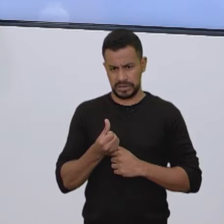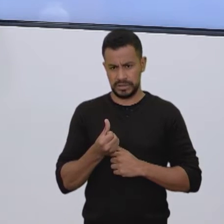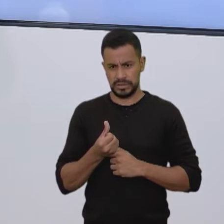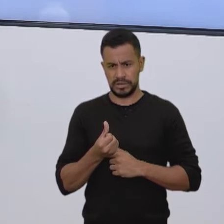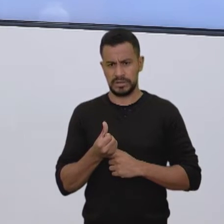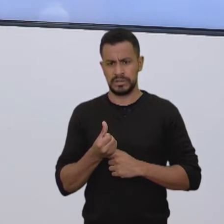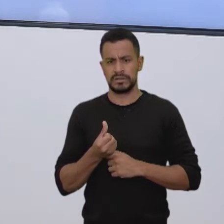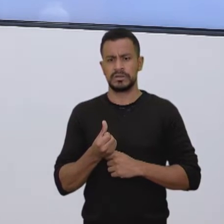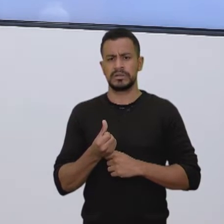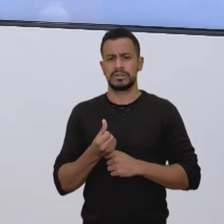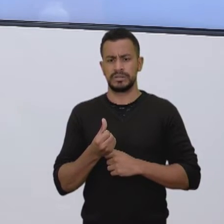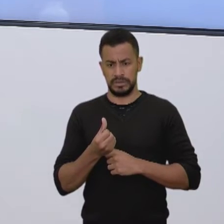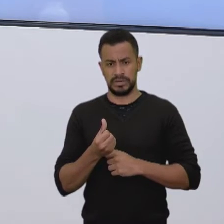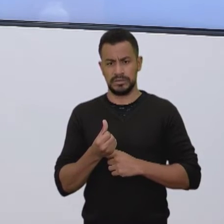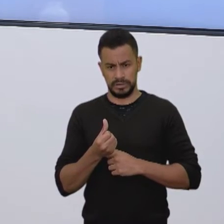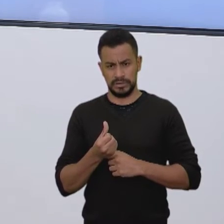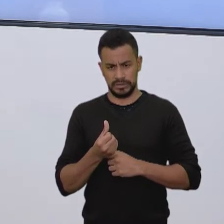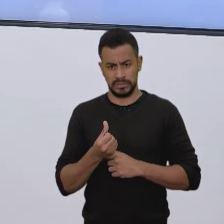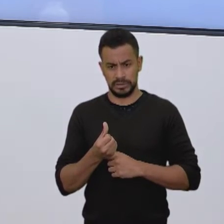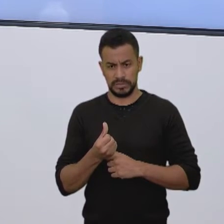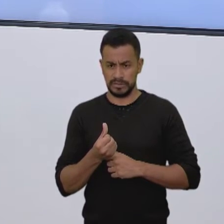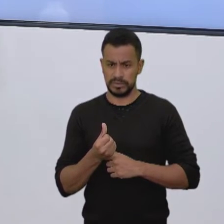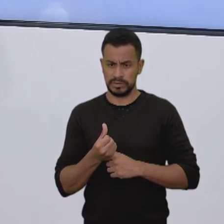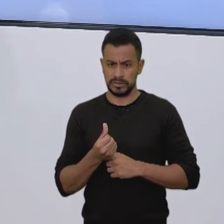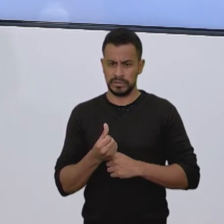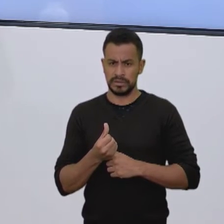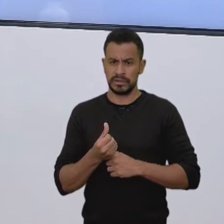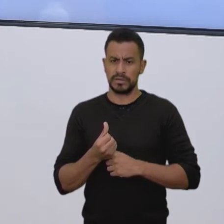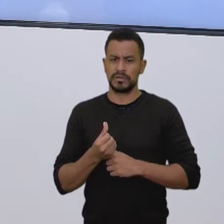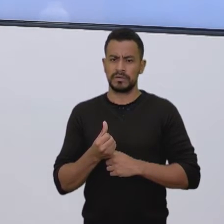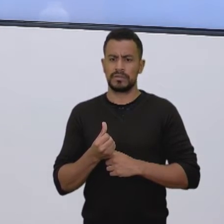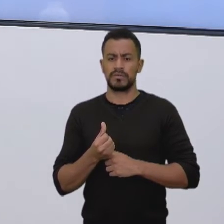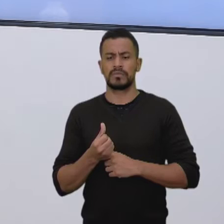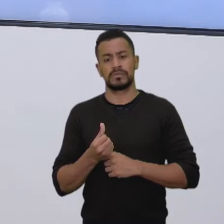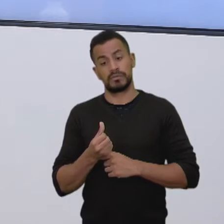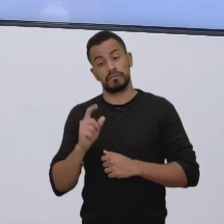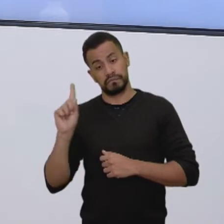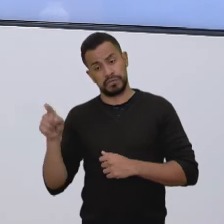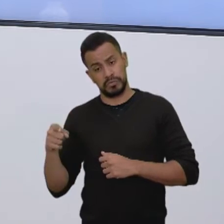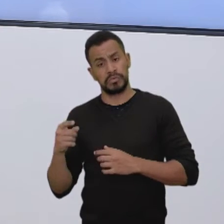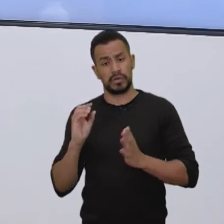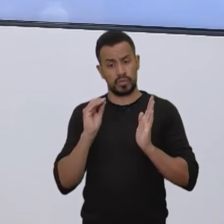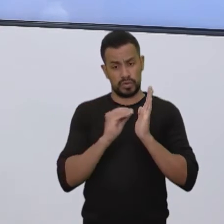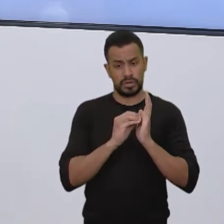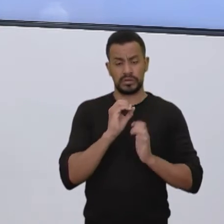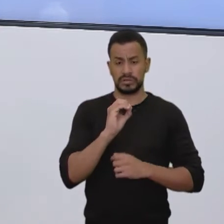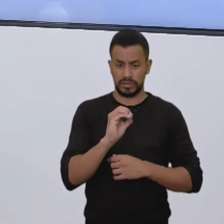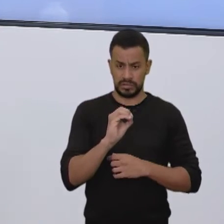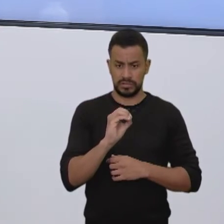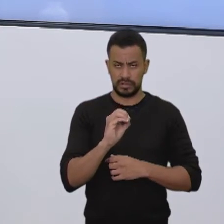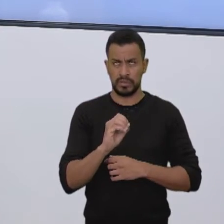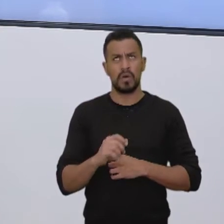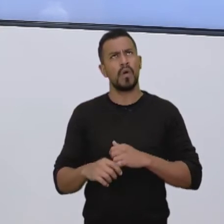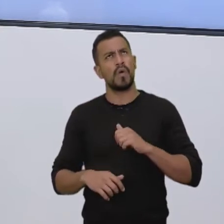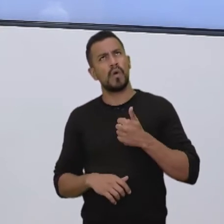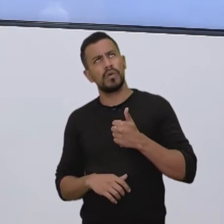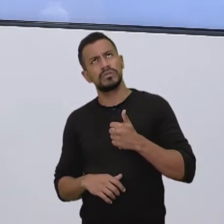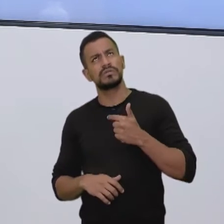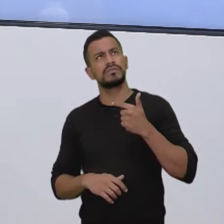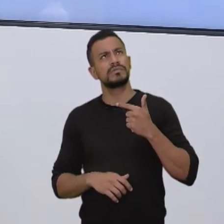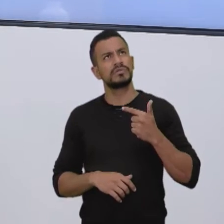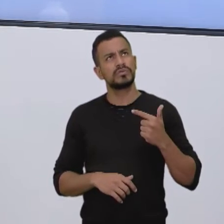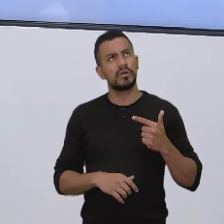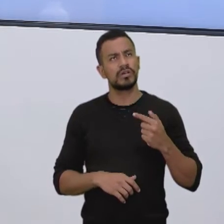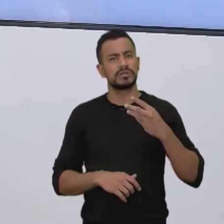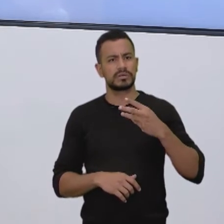6. 6, tá bom. Já tem vírgula, coloca um 0. Bom, 60 na tabuada do 11. 11, 22,